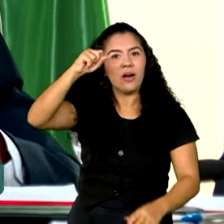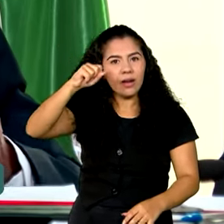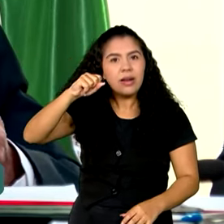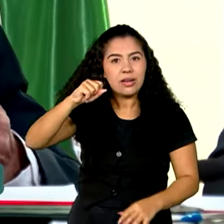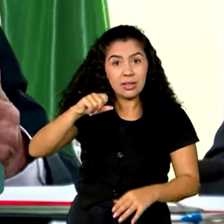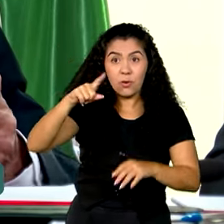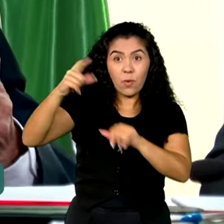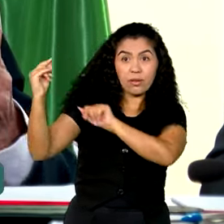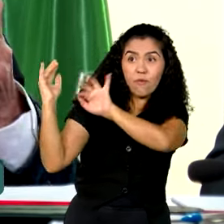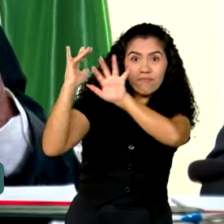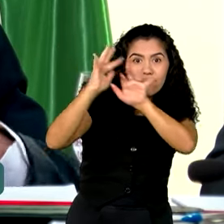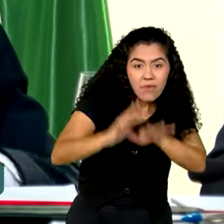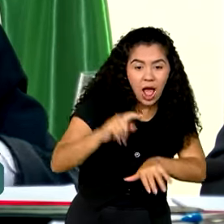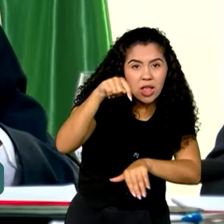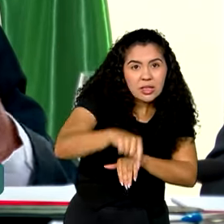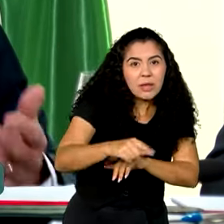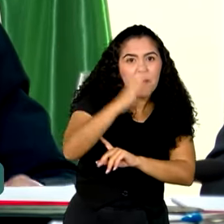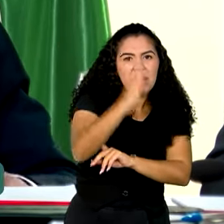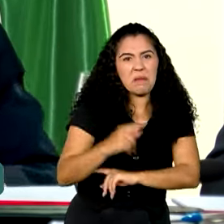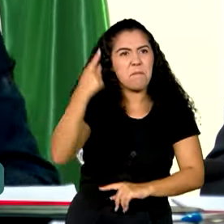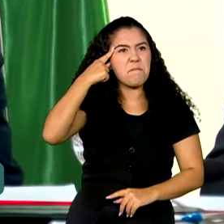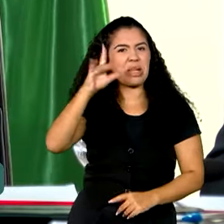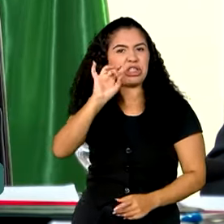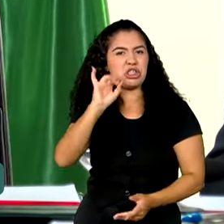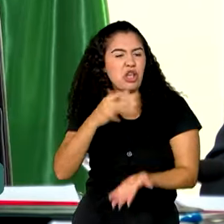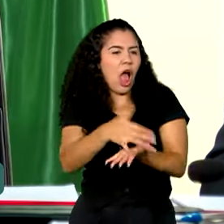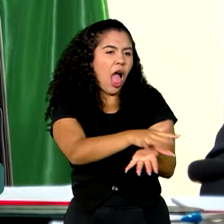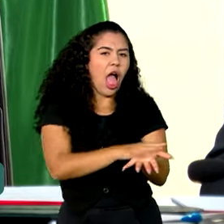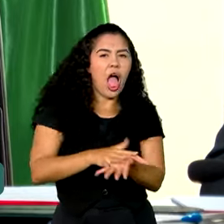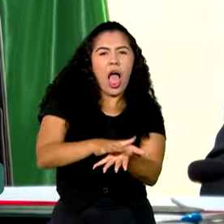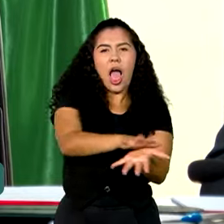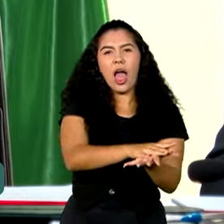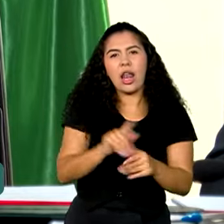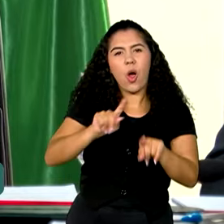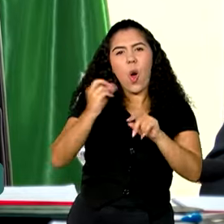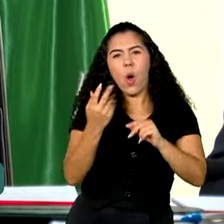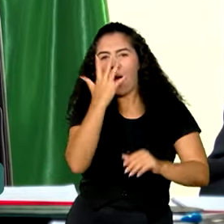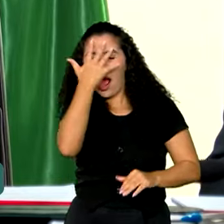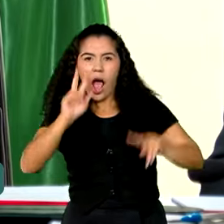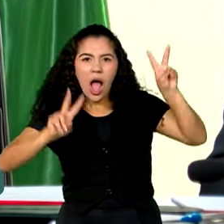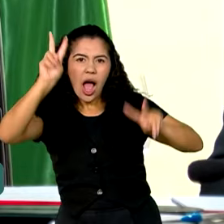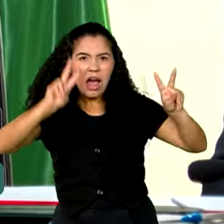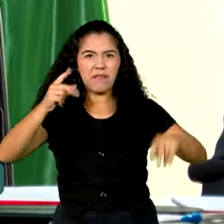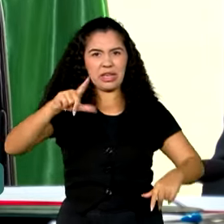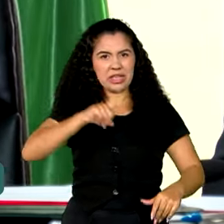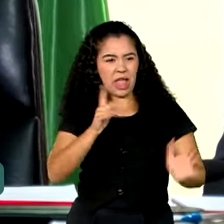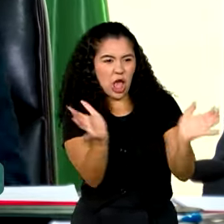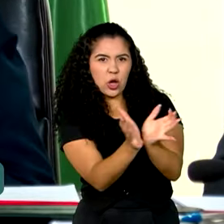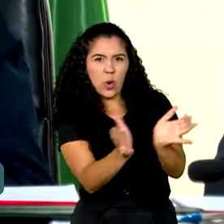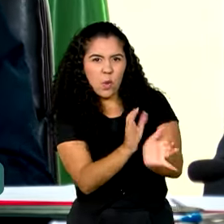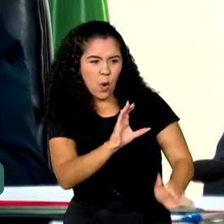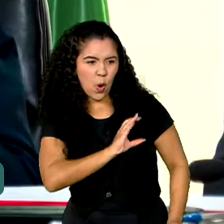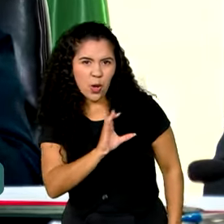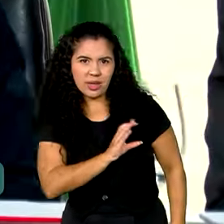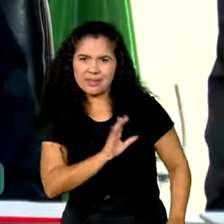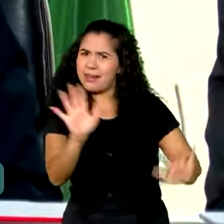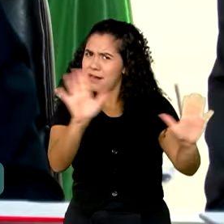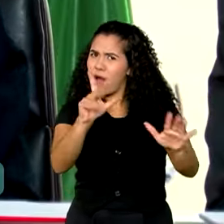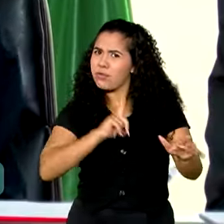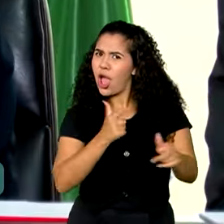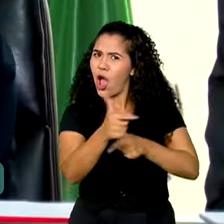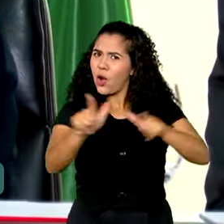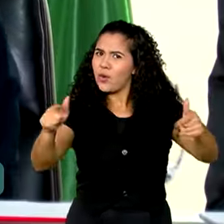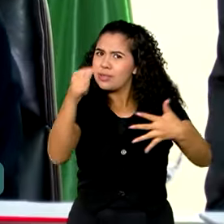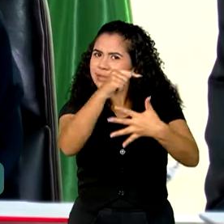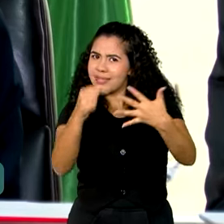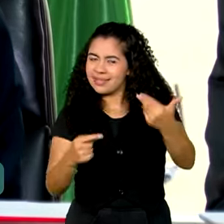quando vem ao Brasil não tem apenas samba, carnaval e o Corinthians, que tem outras coisas, sabe? De